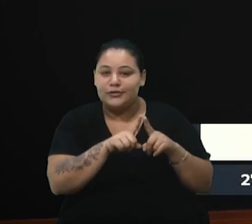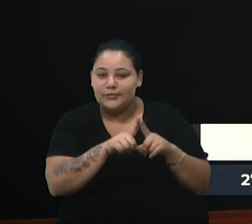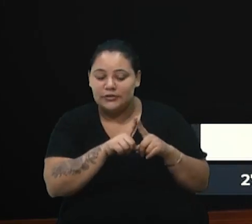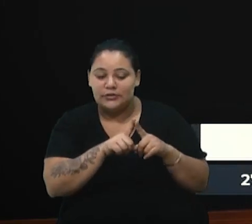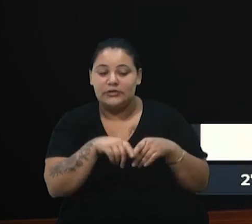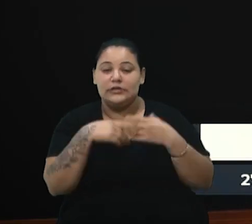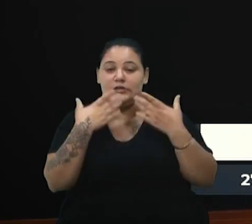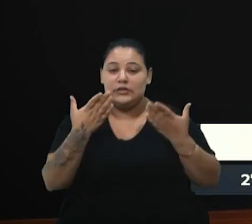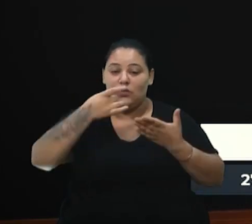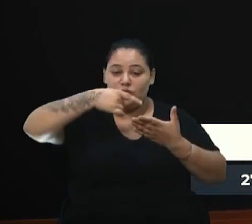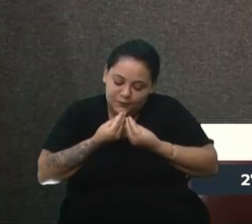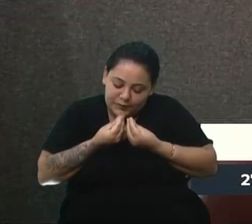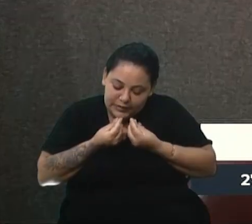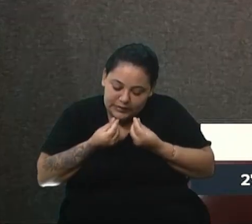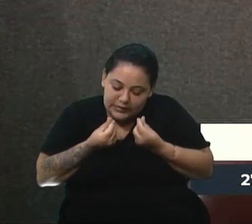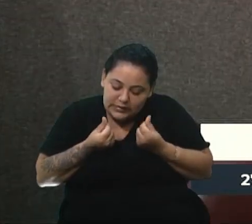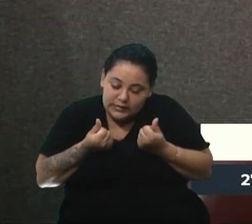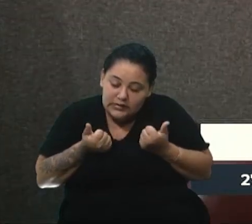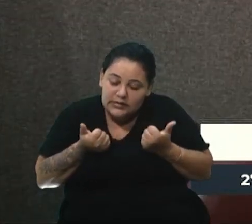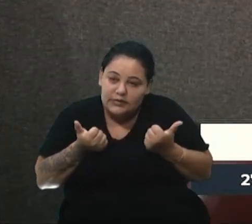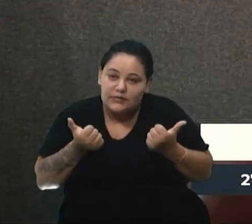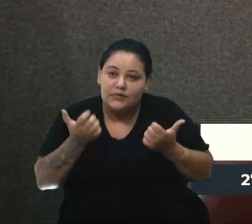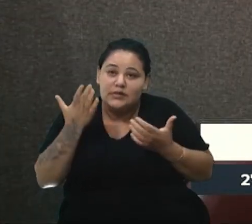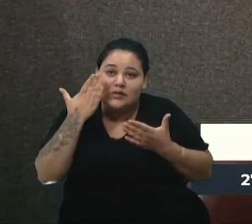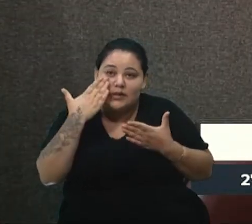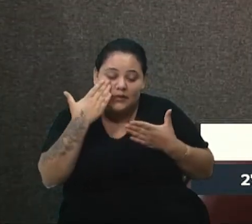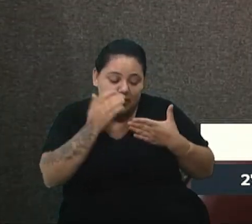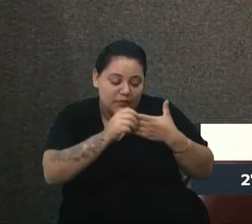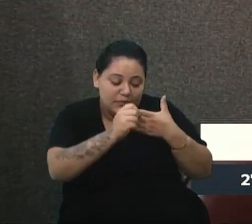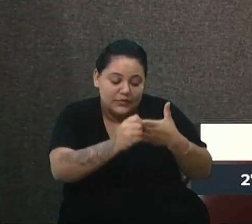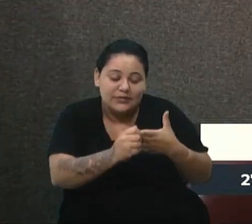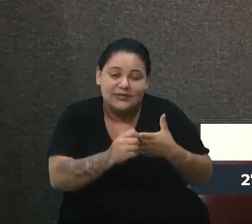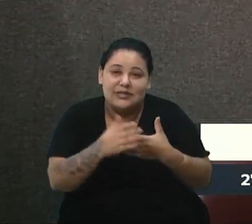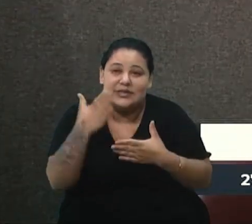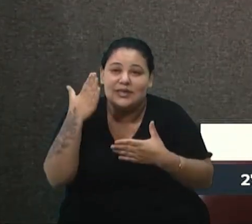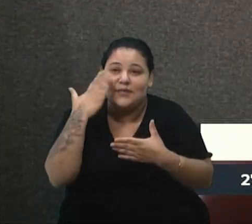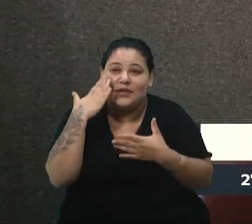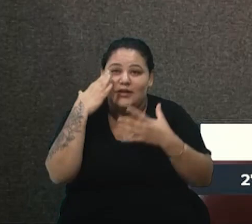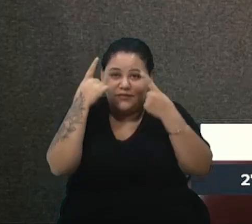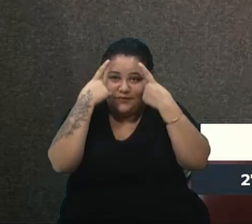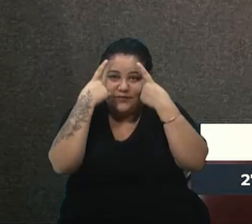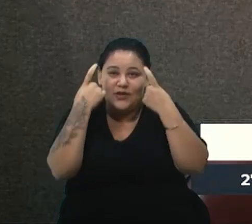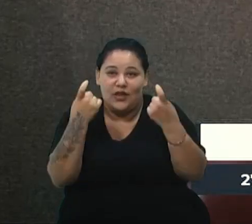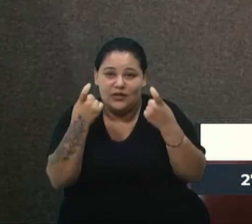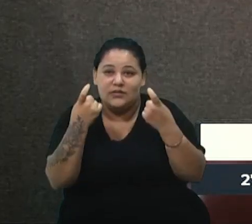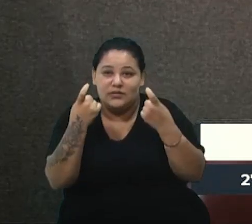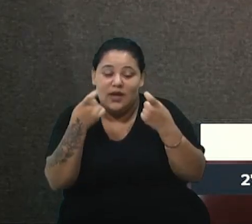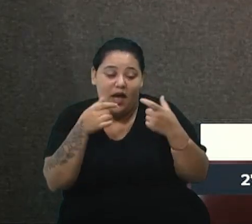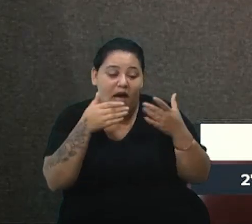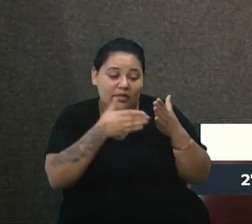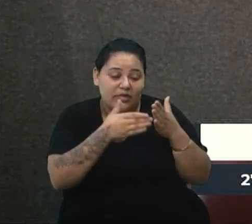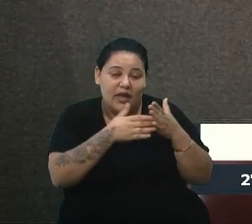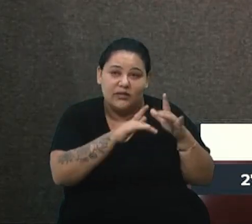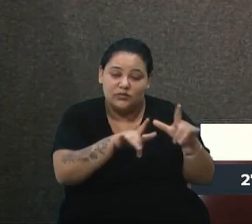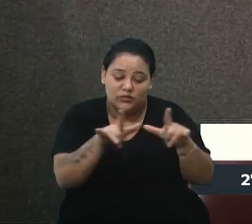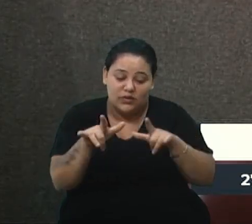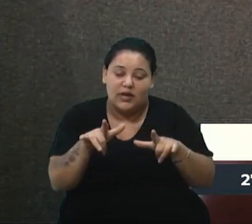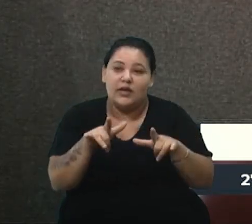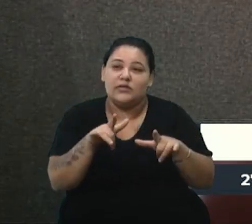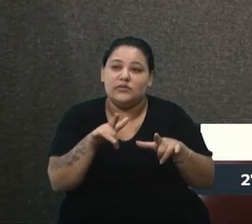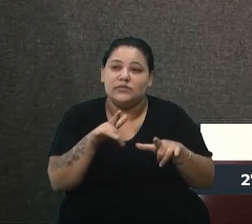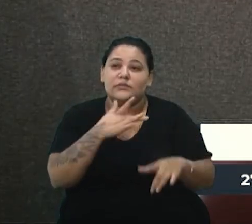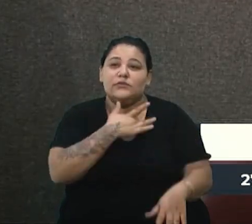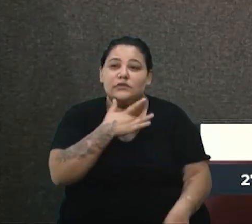somos favoráveis à moção. Sabendo das violências que as mulheres sofrem, até mesmo nos locais de saúde, onde deveriam estar